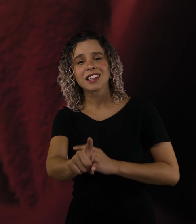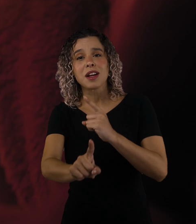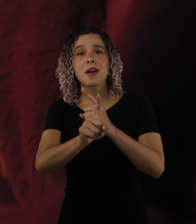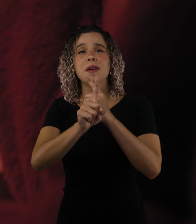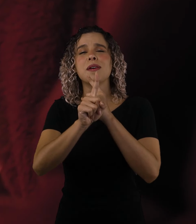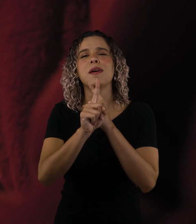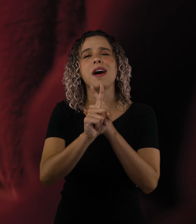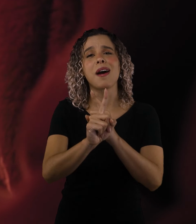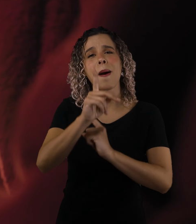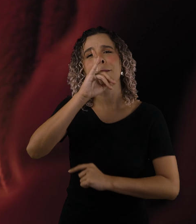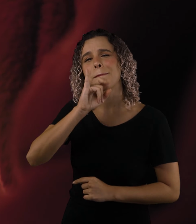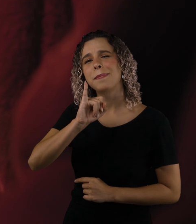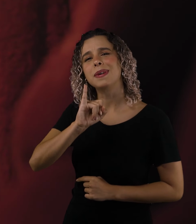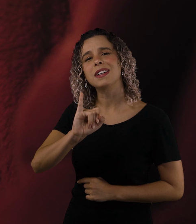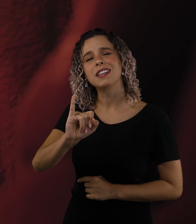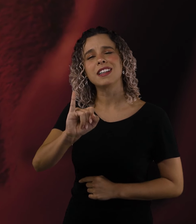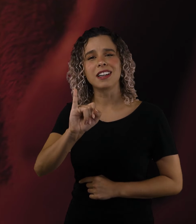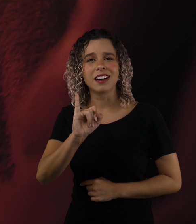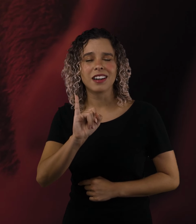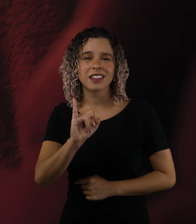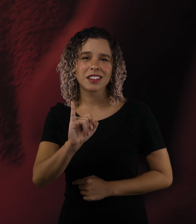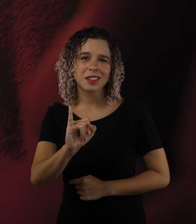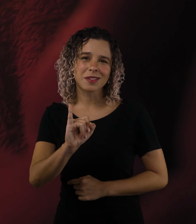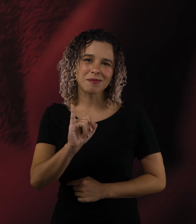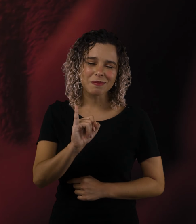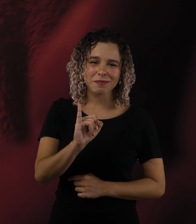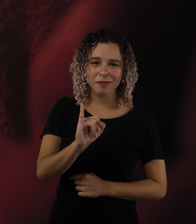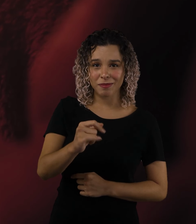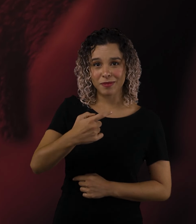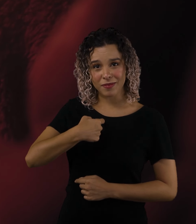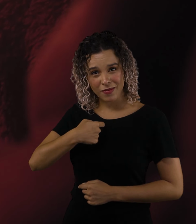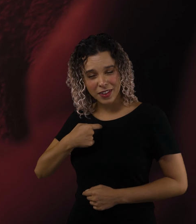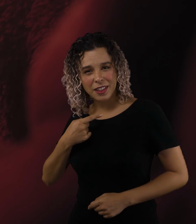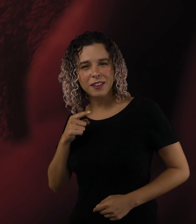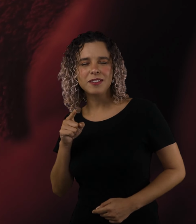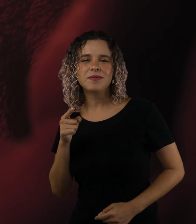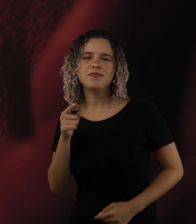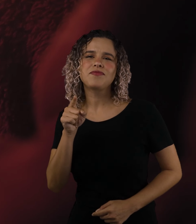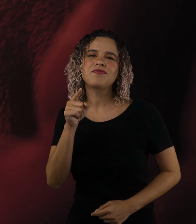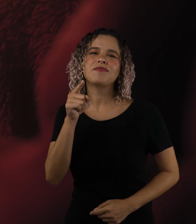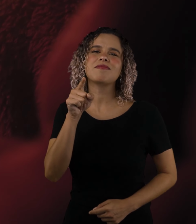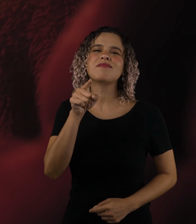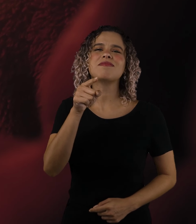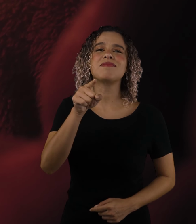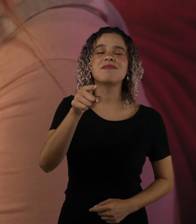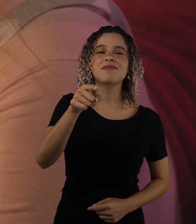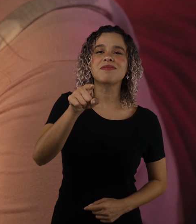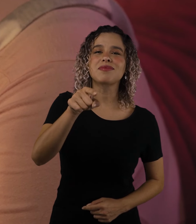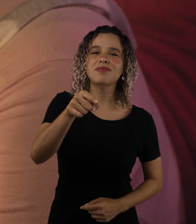To see my father. Fotos com a mãe. I'm going there. Com meu